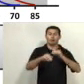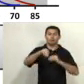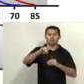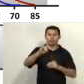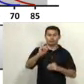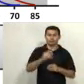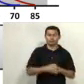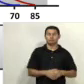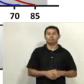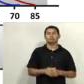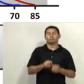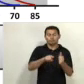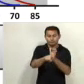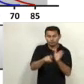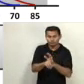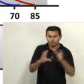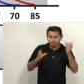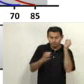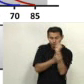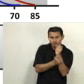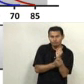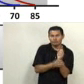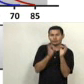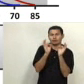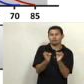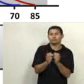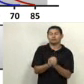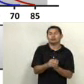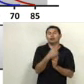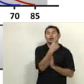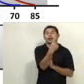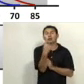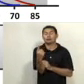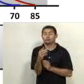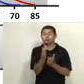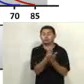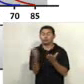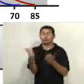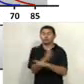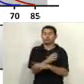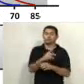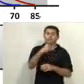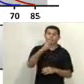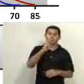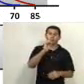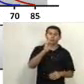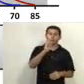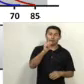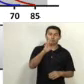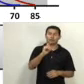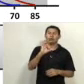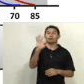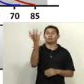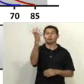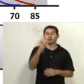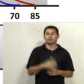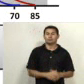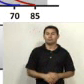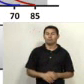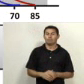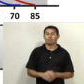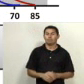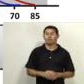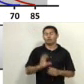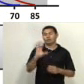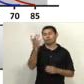média, tá? A estatística me garante, tá, que cada um dos lados, com a probabilidade de que aconteça, tá,